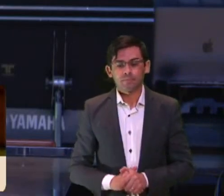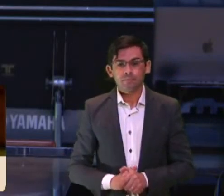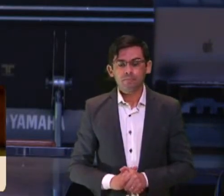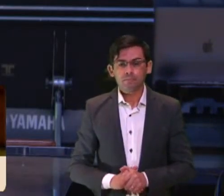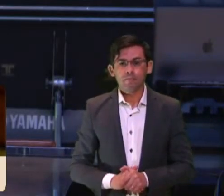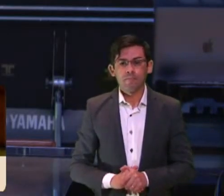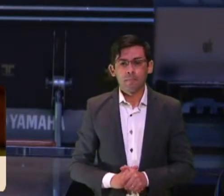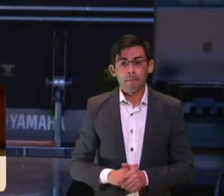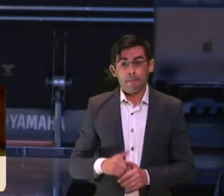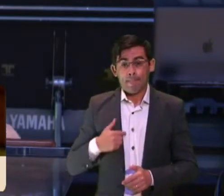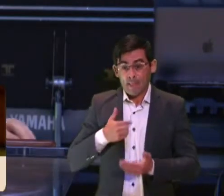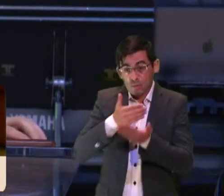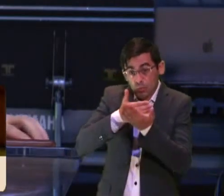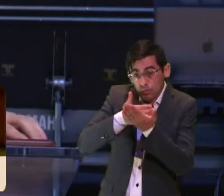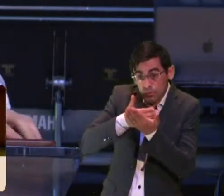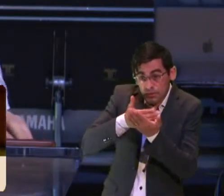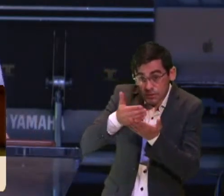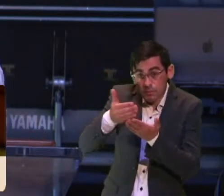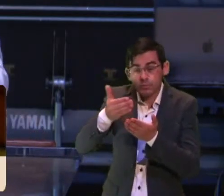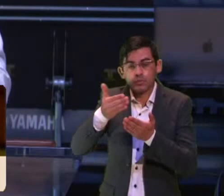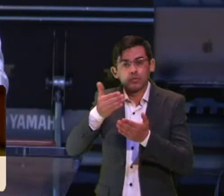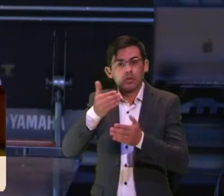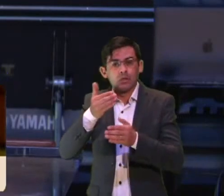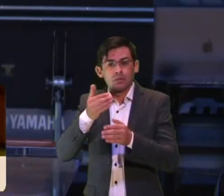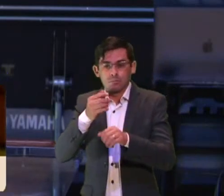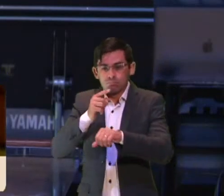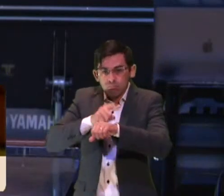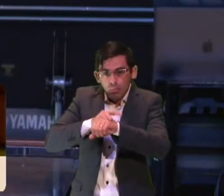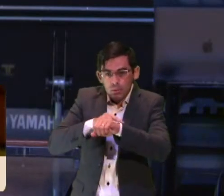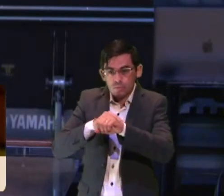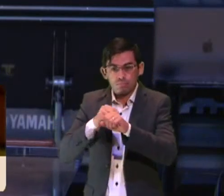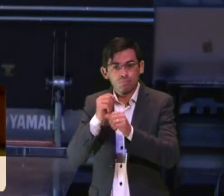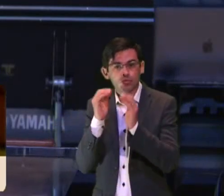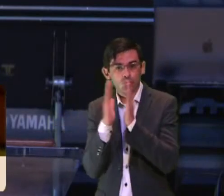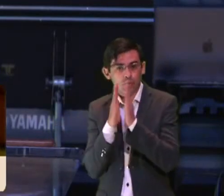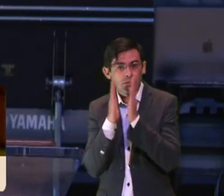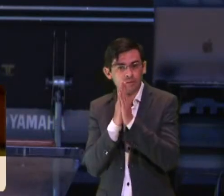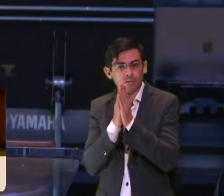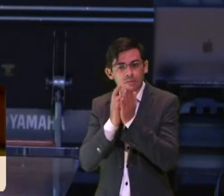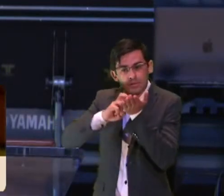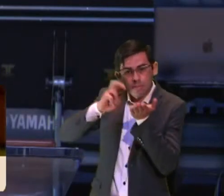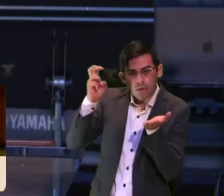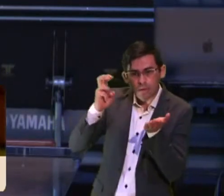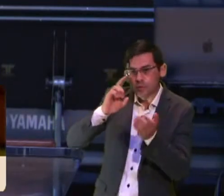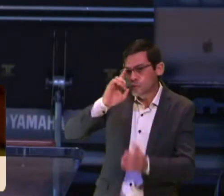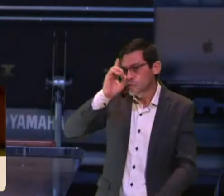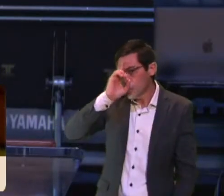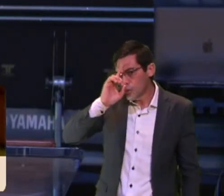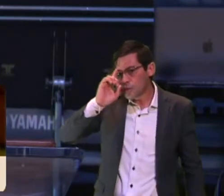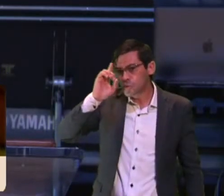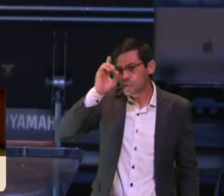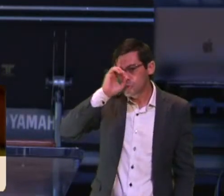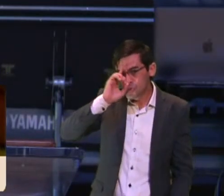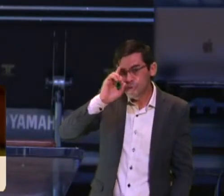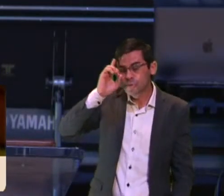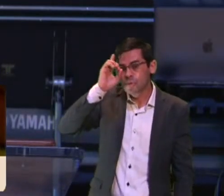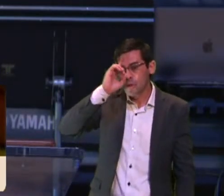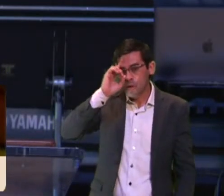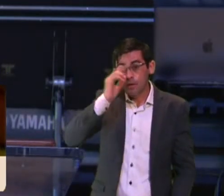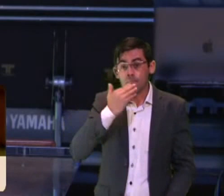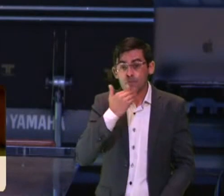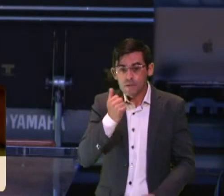Quando começamos esse movimento de oração pelas manhãs, todos os dias tinham pessoas pedindo por